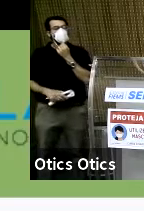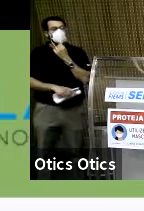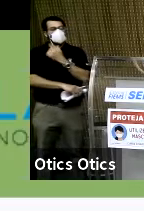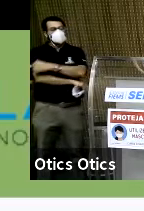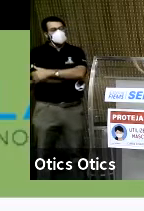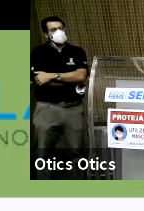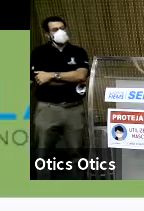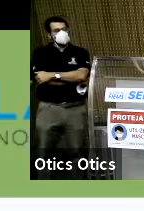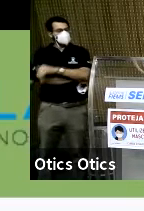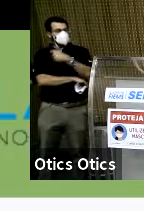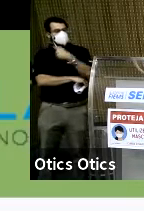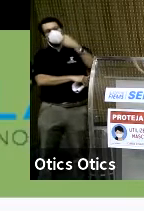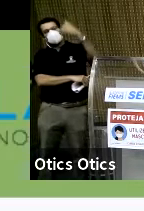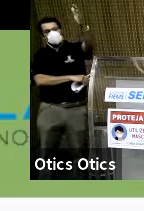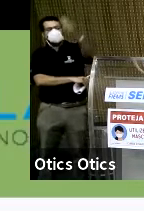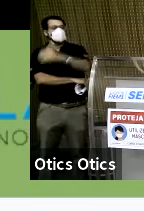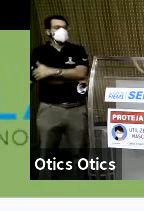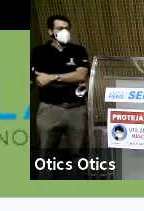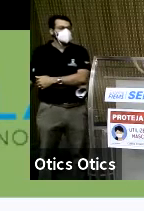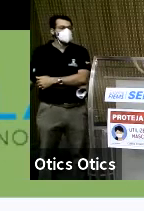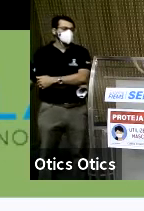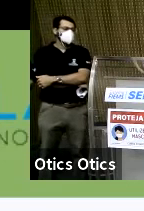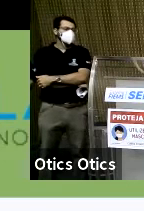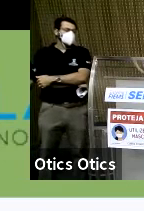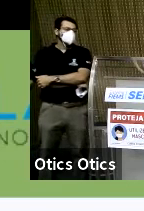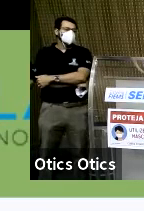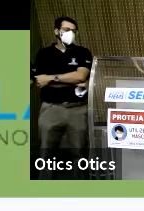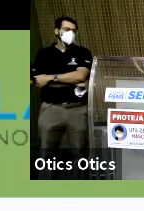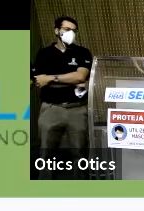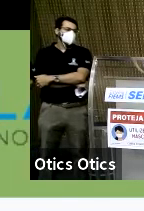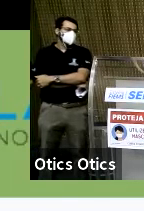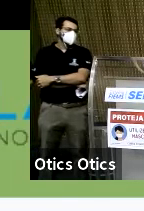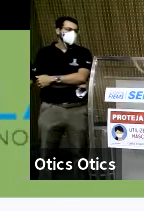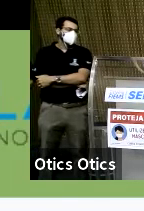entendeu? Nós não despachamos a gestante.